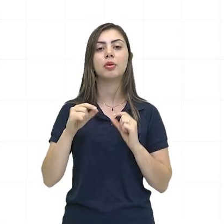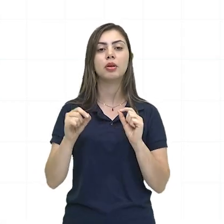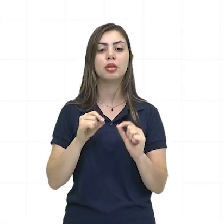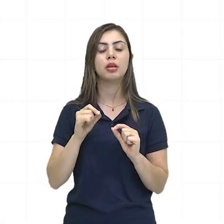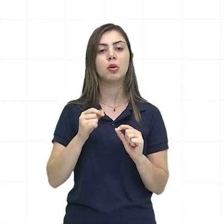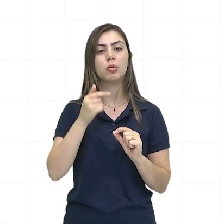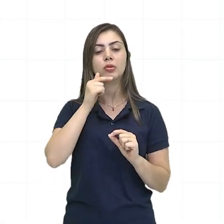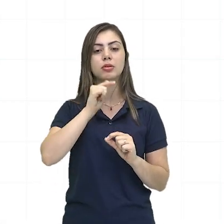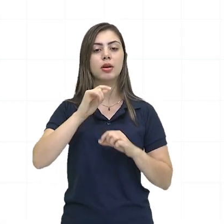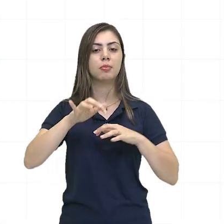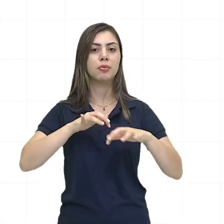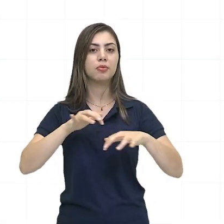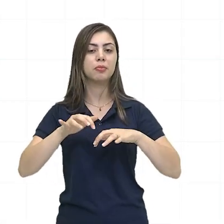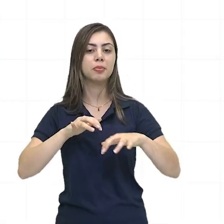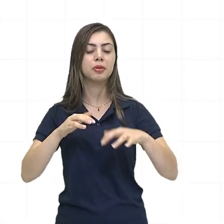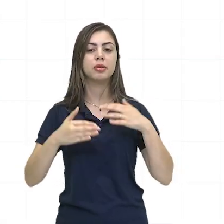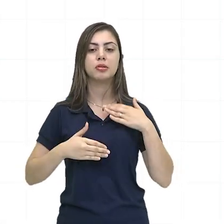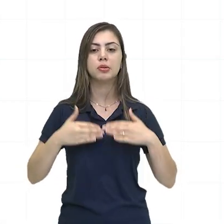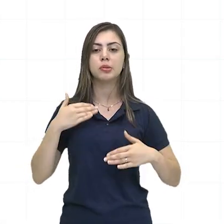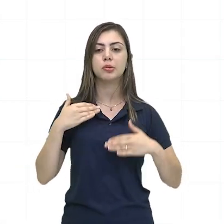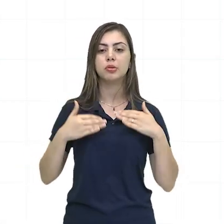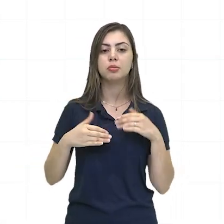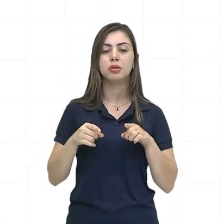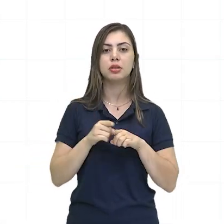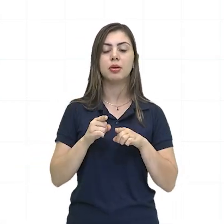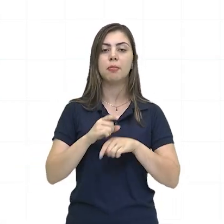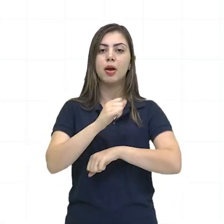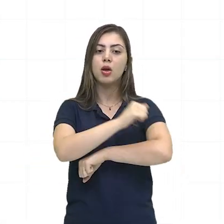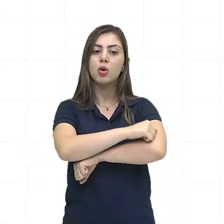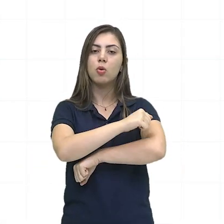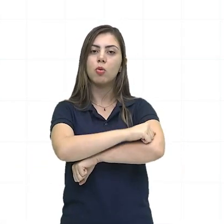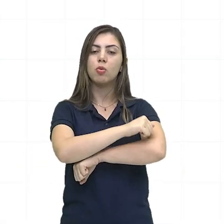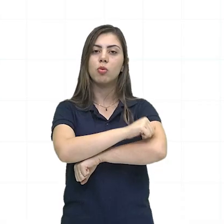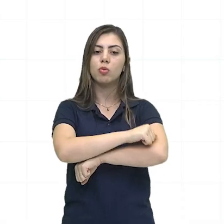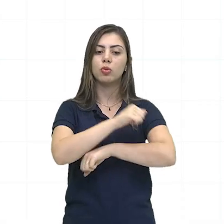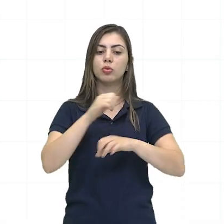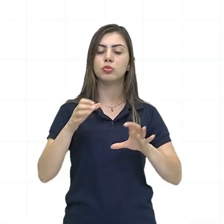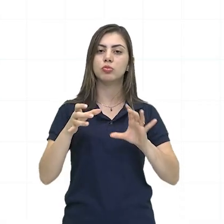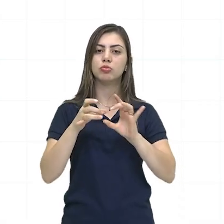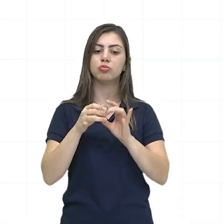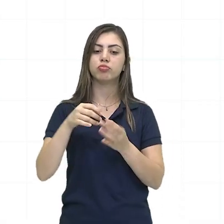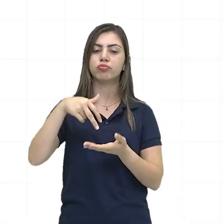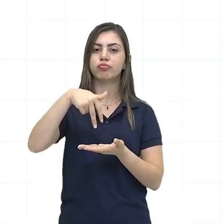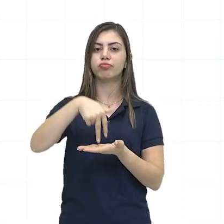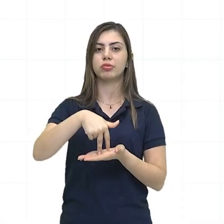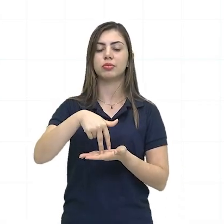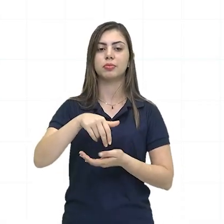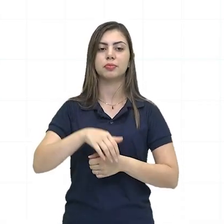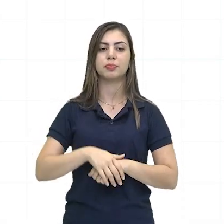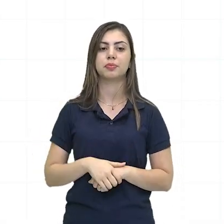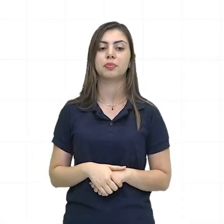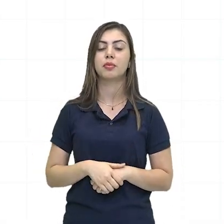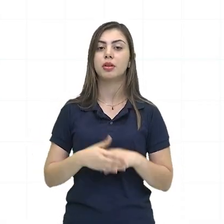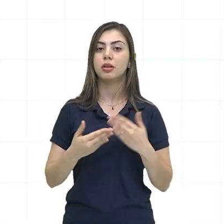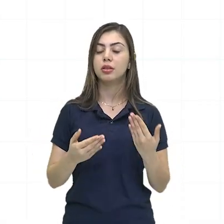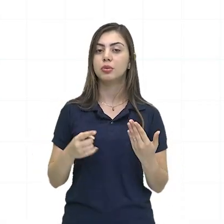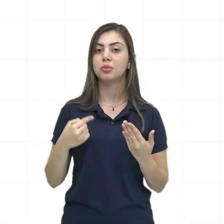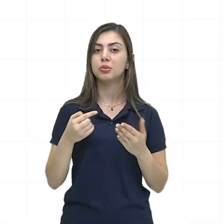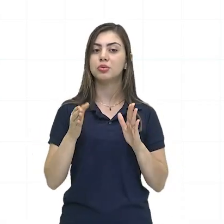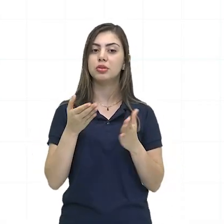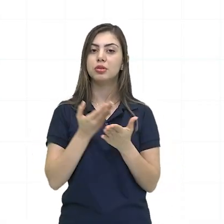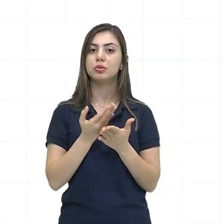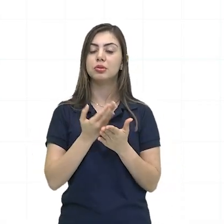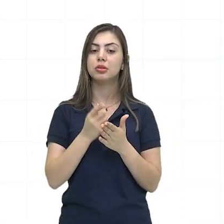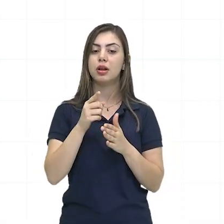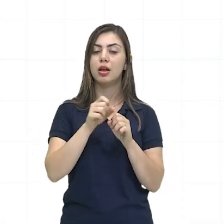do nosso corpo e a união dos nossos ossos. E vimos, né, que a função principal desse